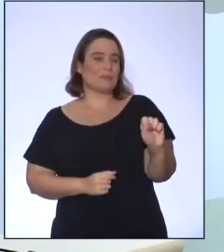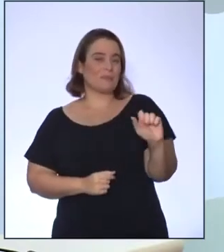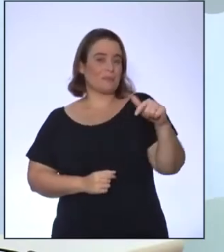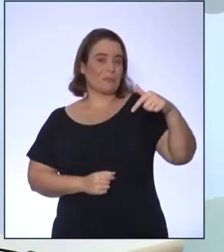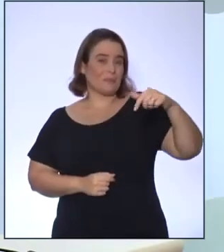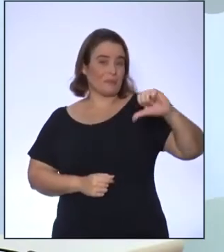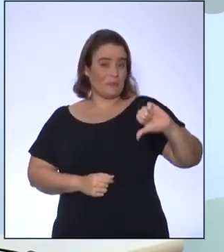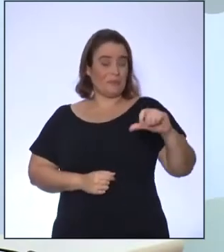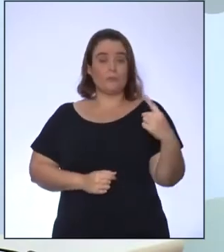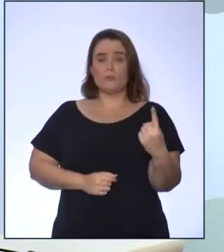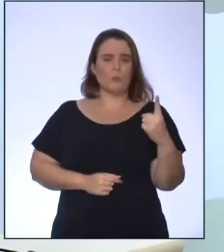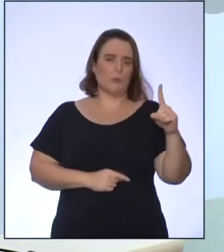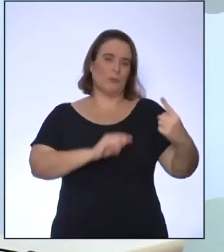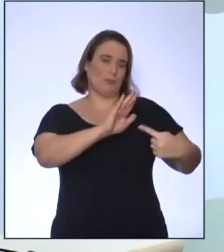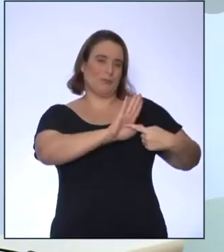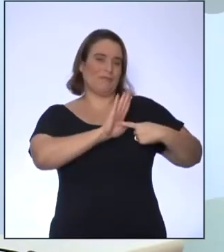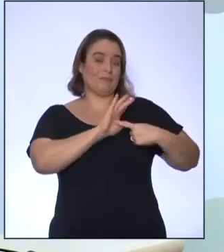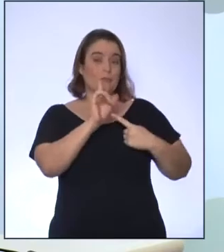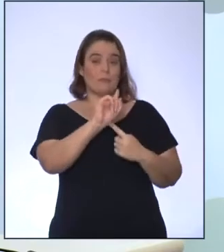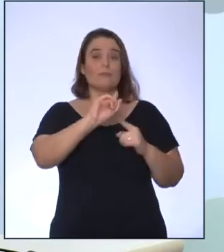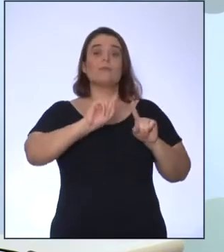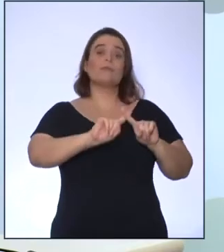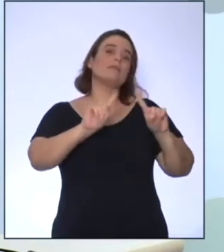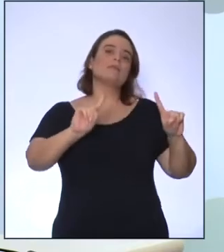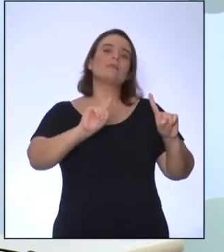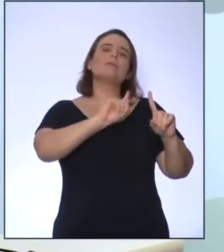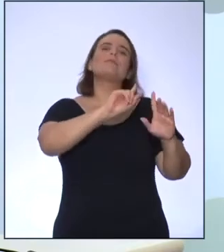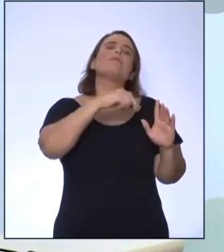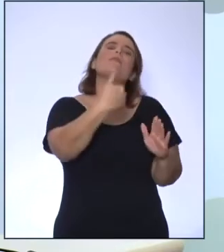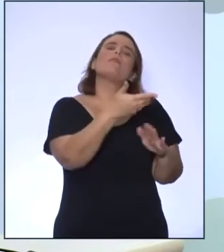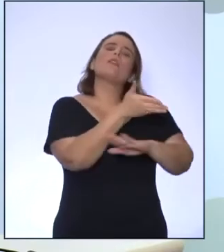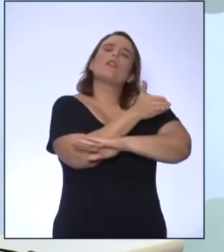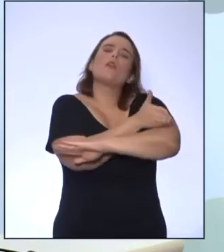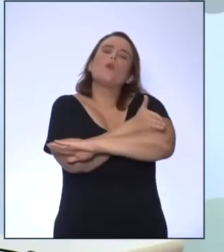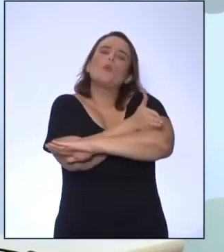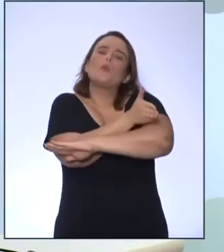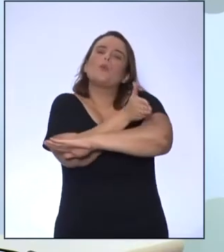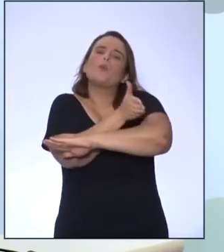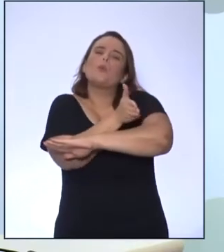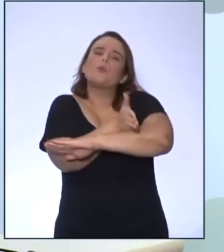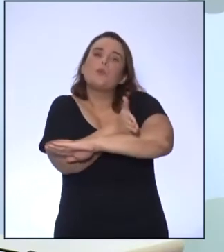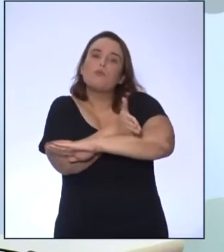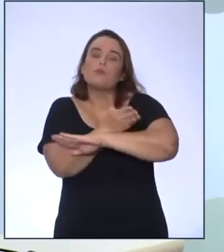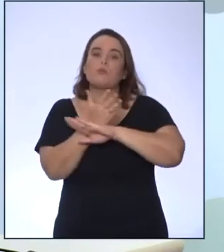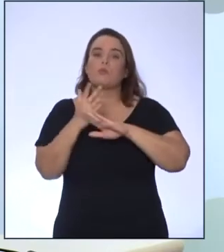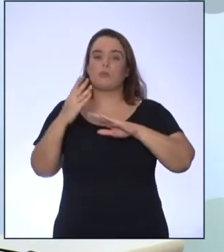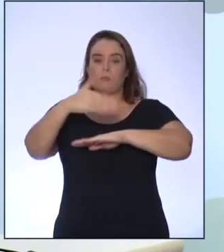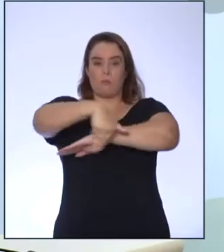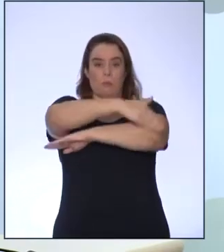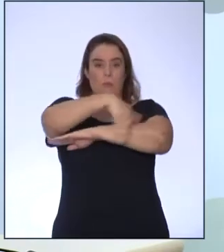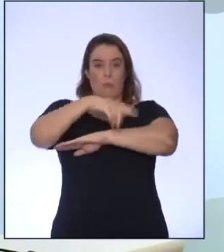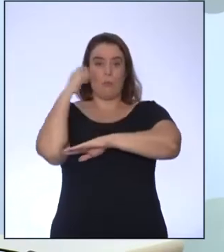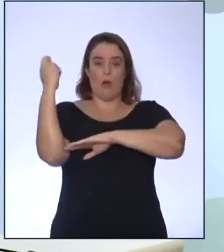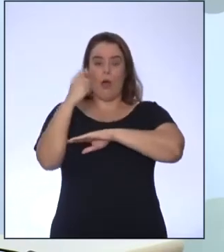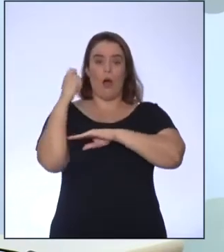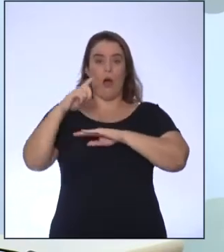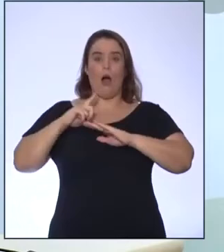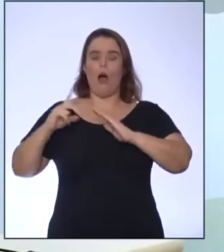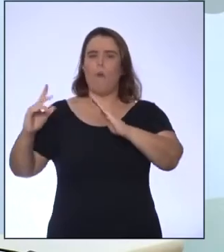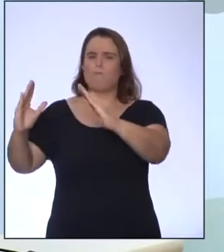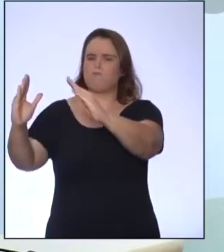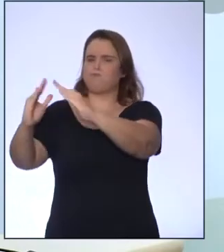1891 não aparece, mas pouco depois a Avenida Paulista foi ocupada por casarões, né, da